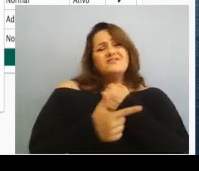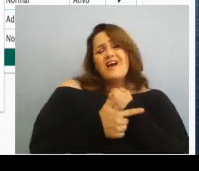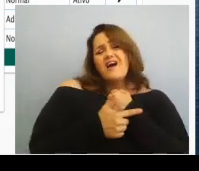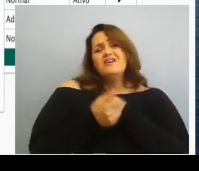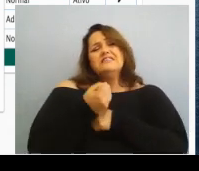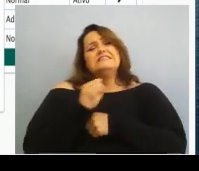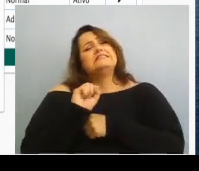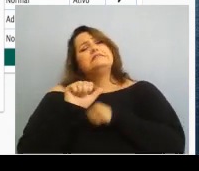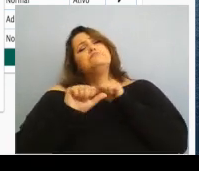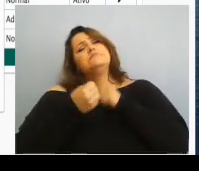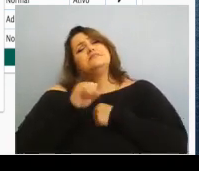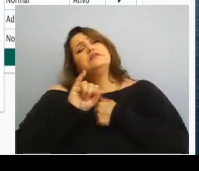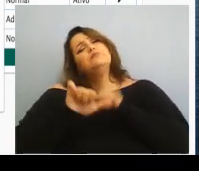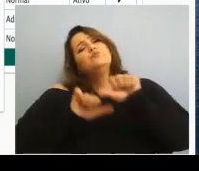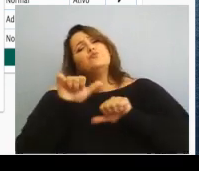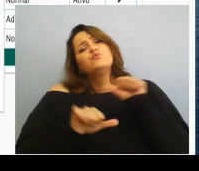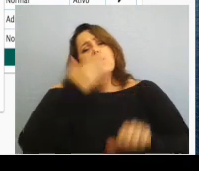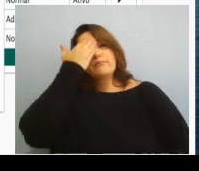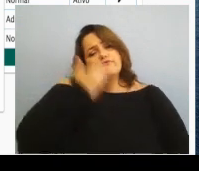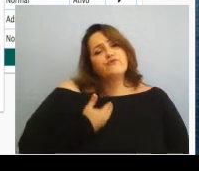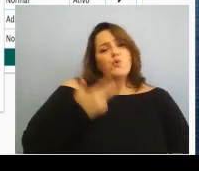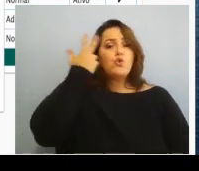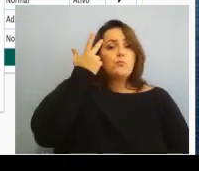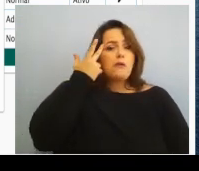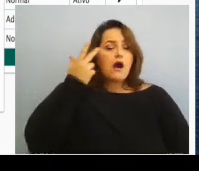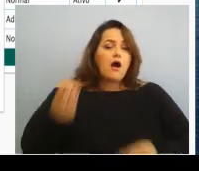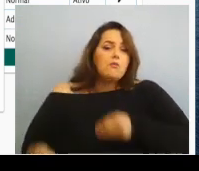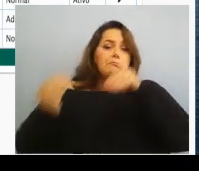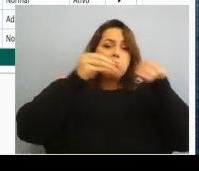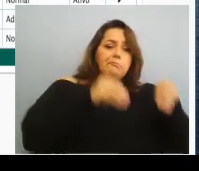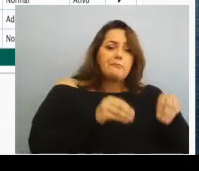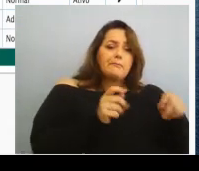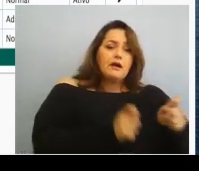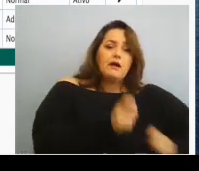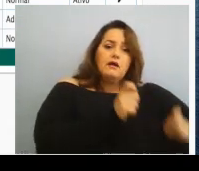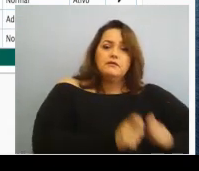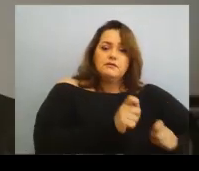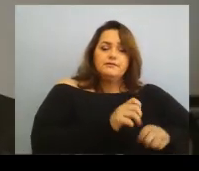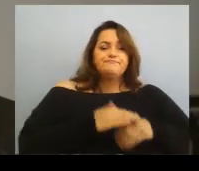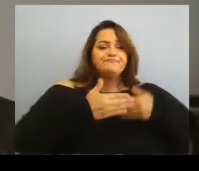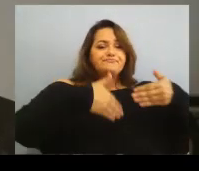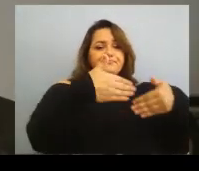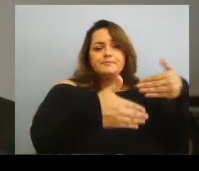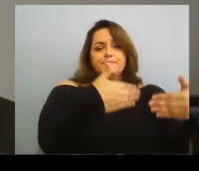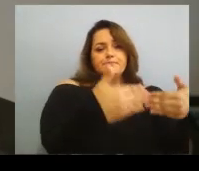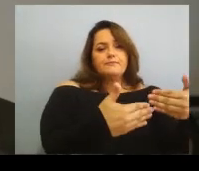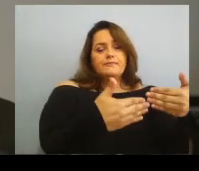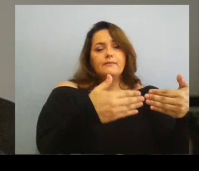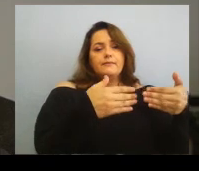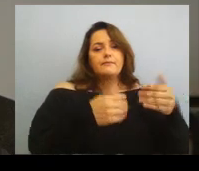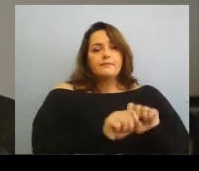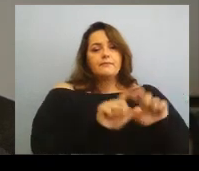ocorra uma mudança de perfil, deixou de ser o usuário normal para ser o administrador, e assim por diante. Então,